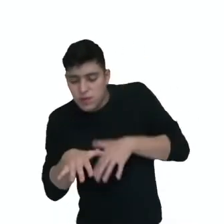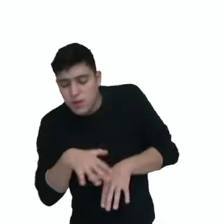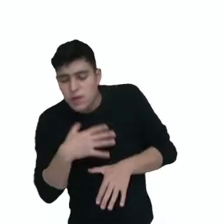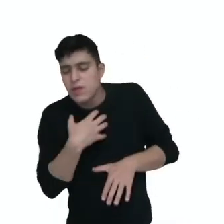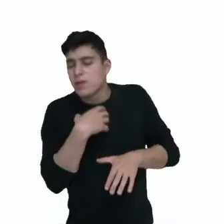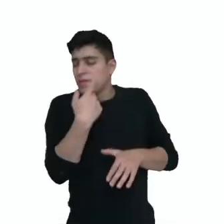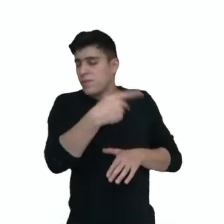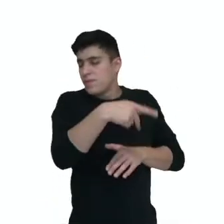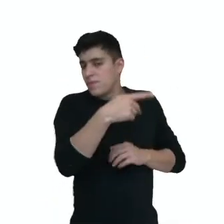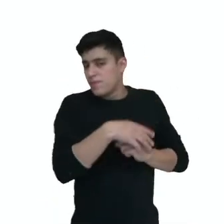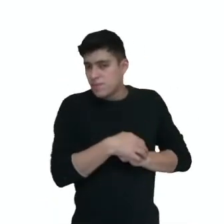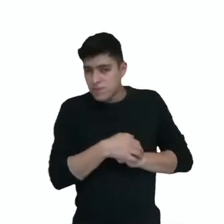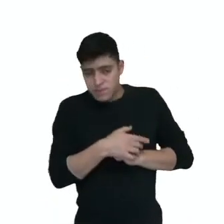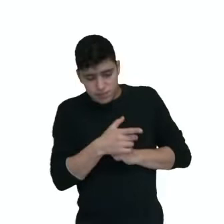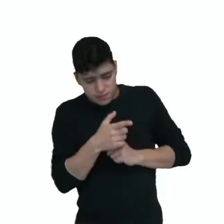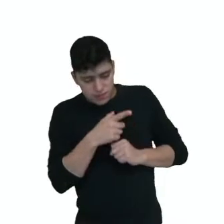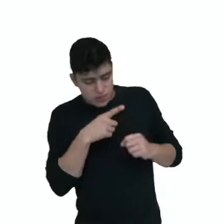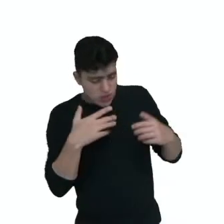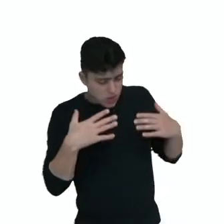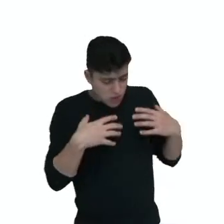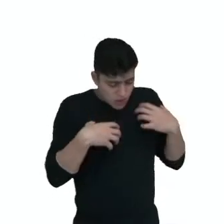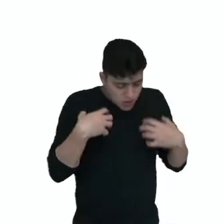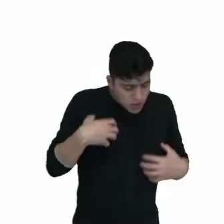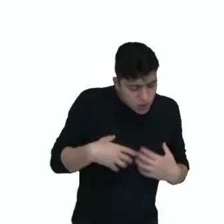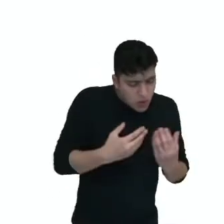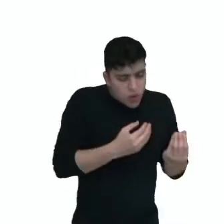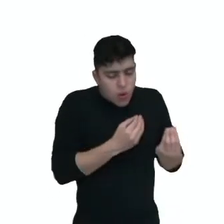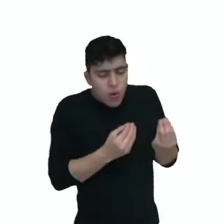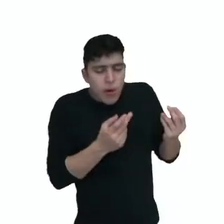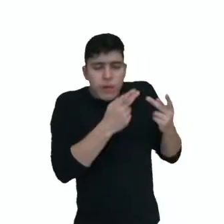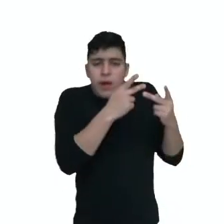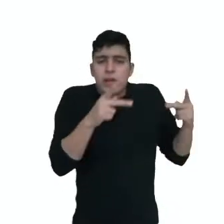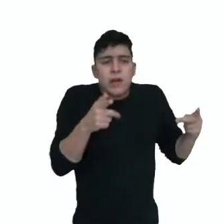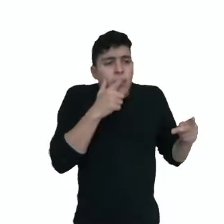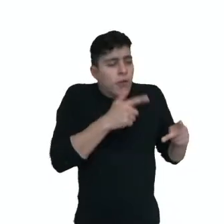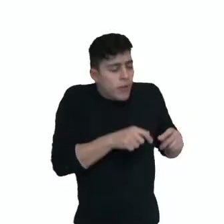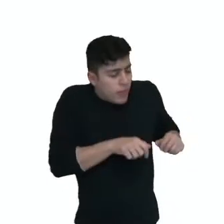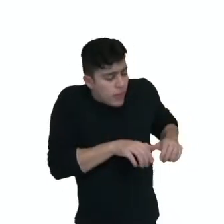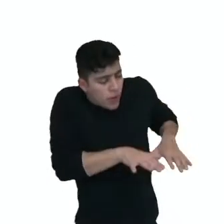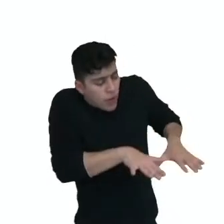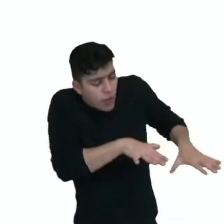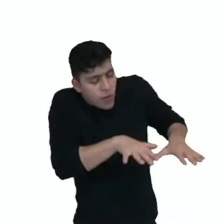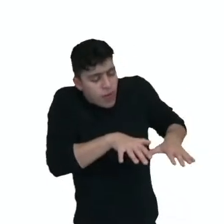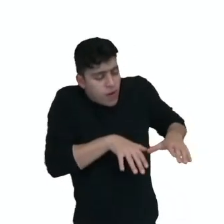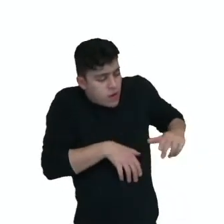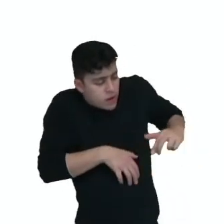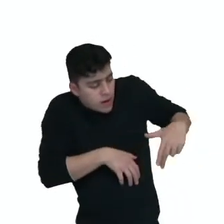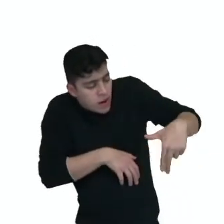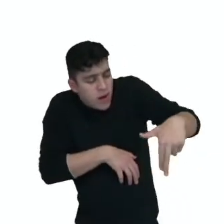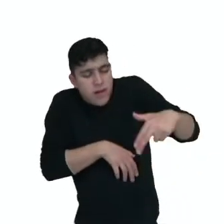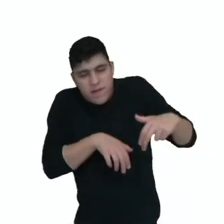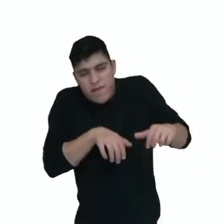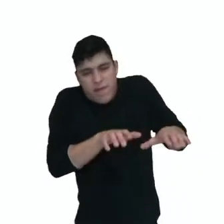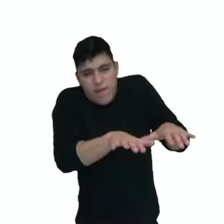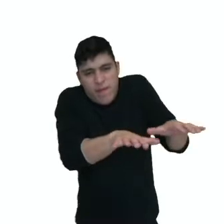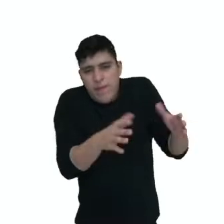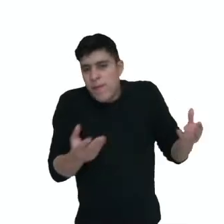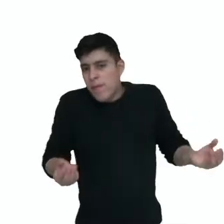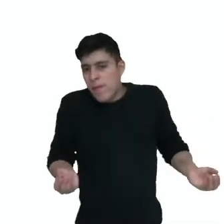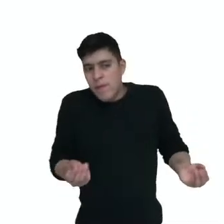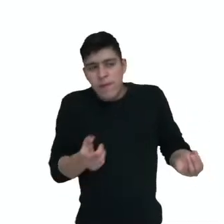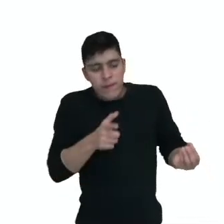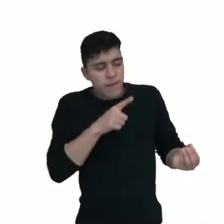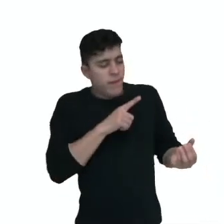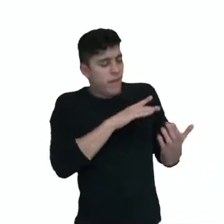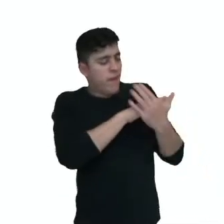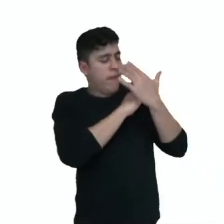A presença ou não de um órgão de locomoção ou como é a forma de locomoção deste ser vivo, tá? Porque ela é mais didática